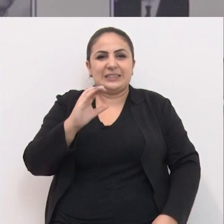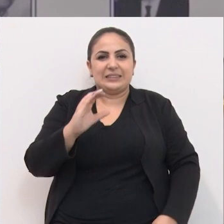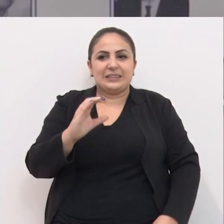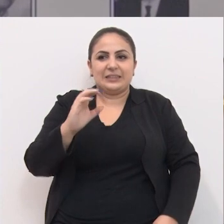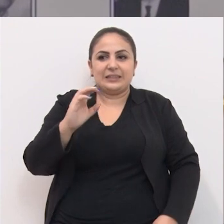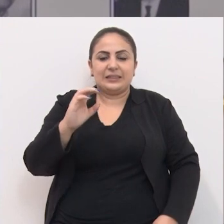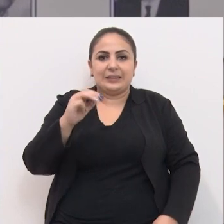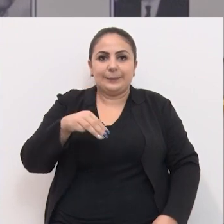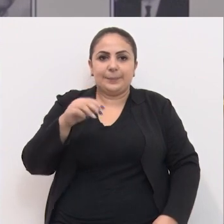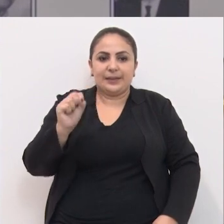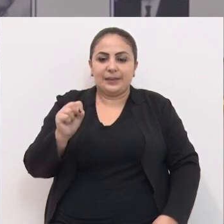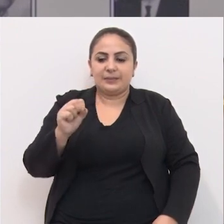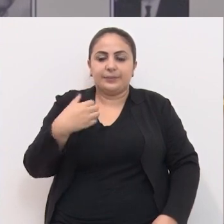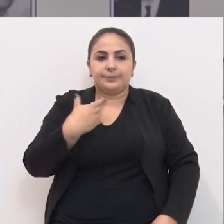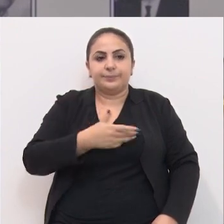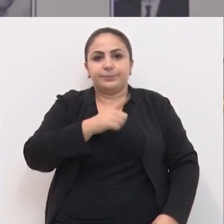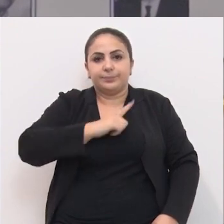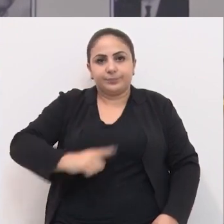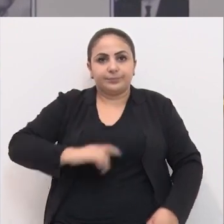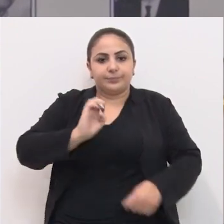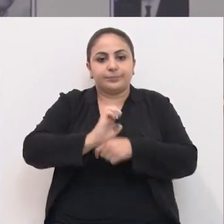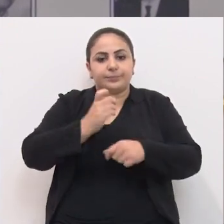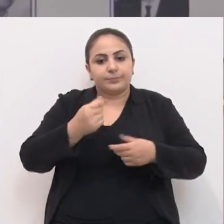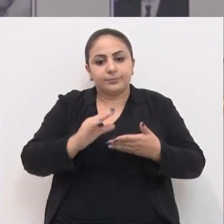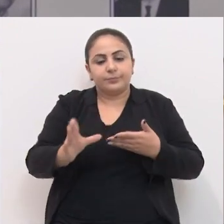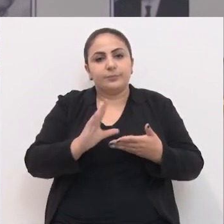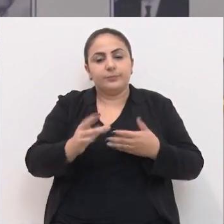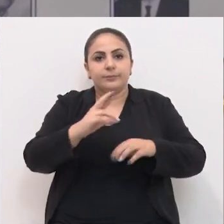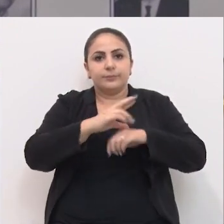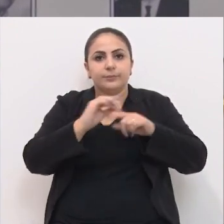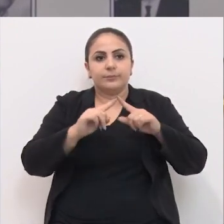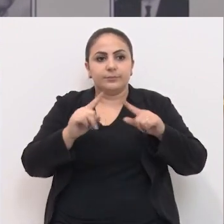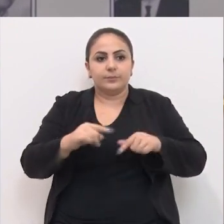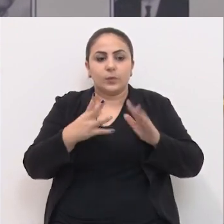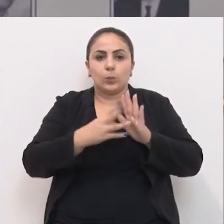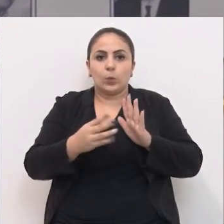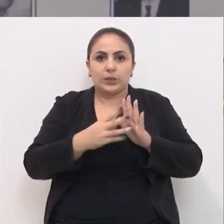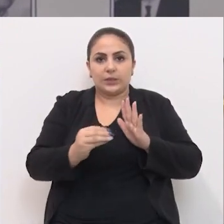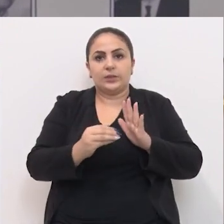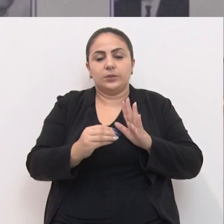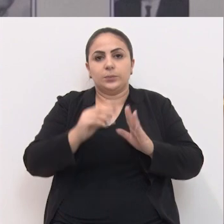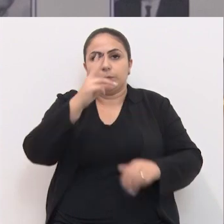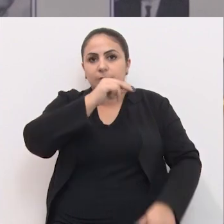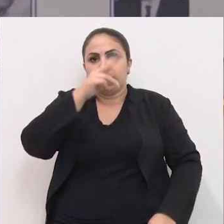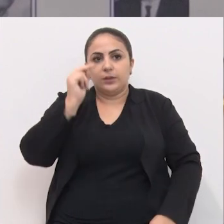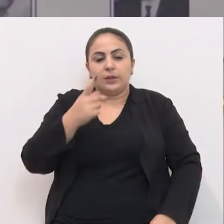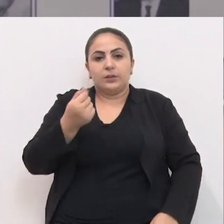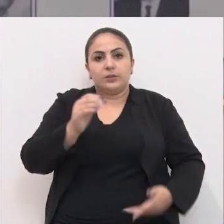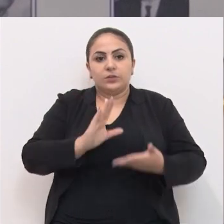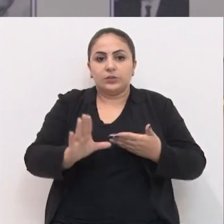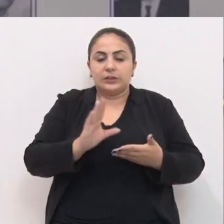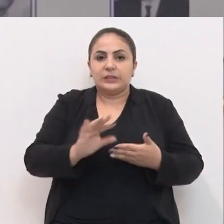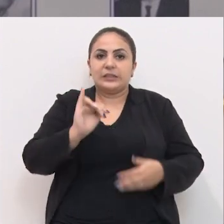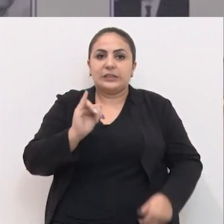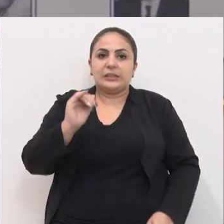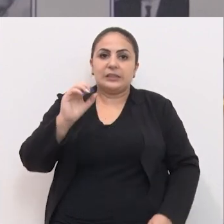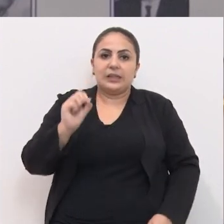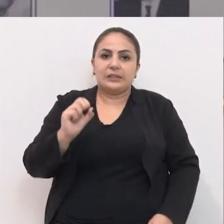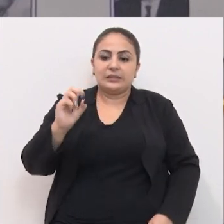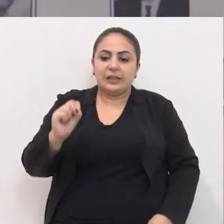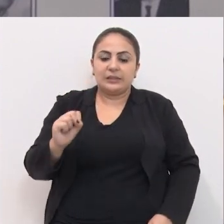vezes nós dependemos apenas do Estado e elas demoram para vir. Só para você ter uma noção, em Porto Alegre, a partir do Instituto